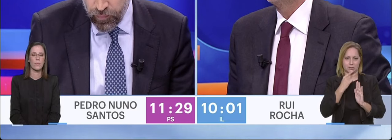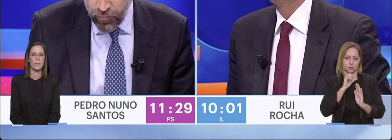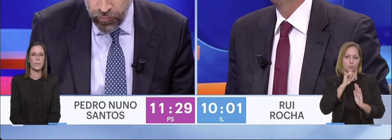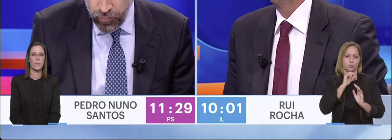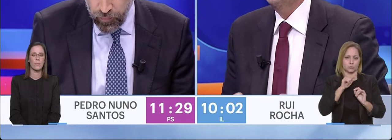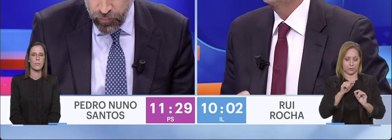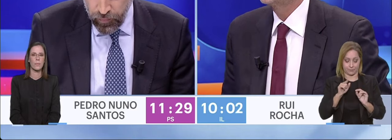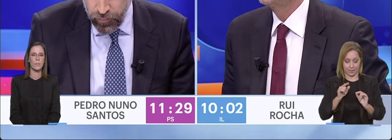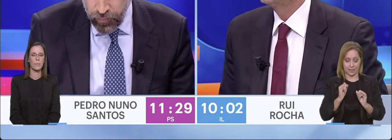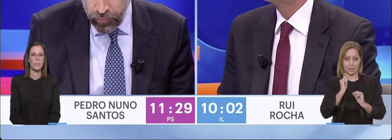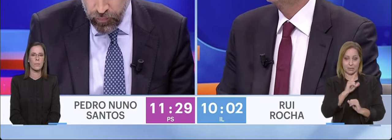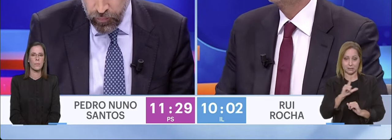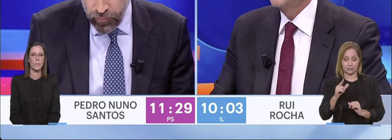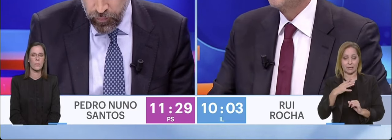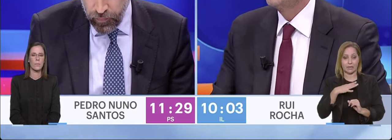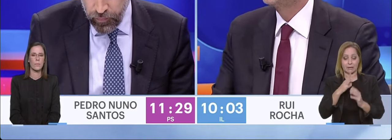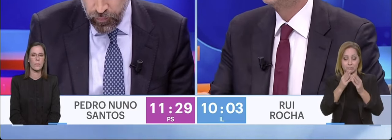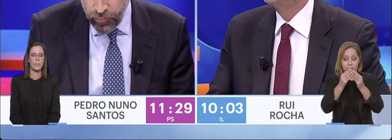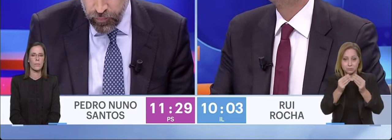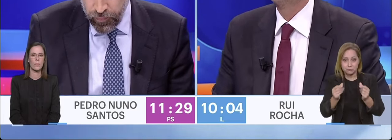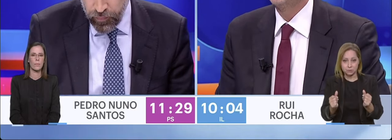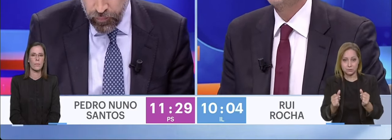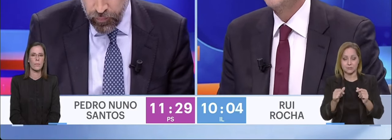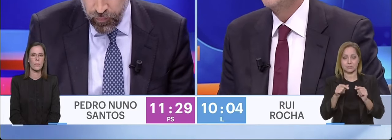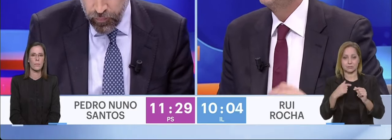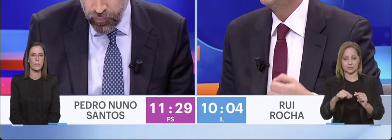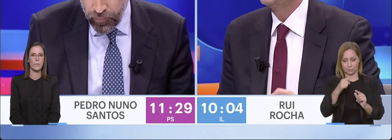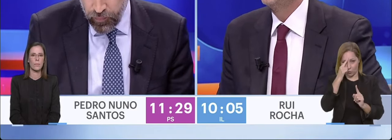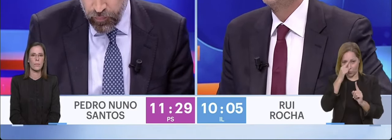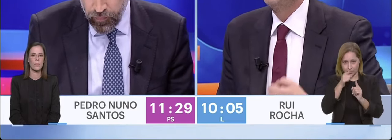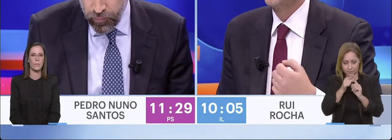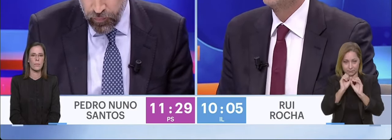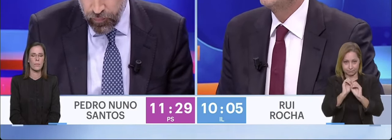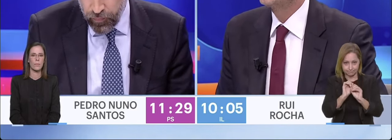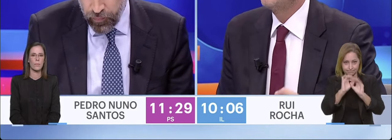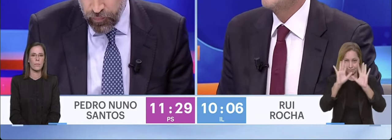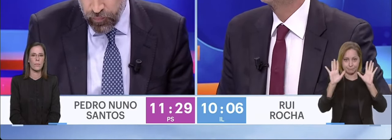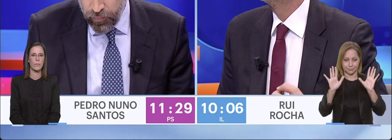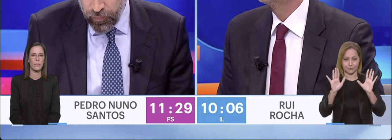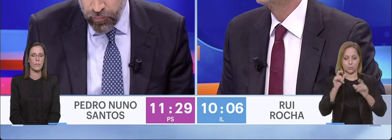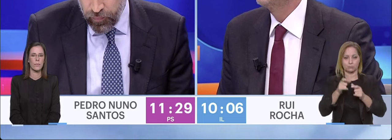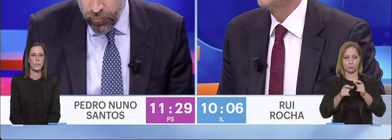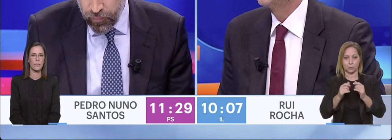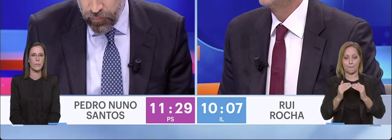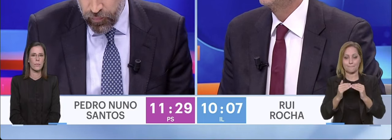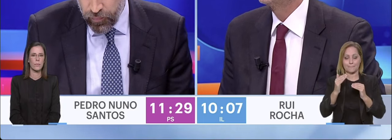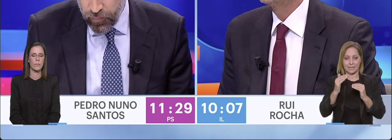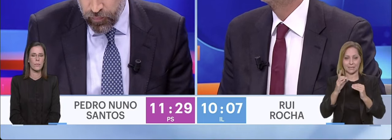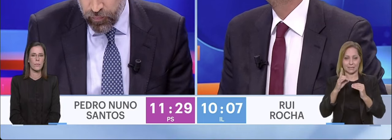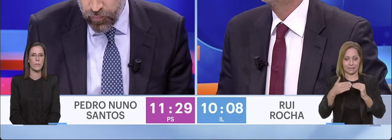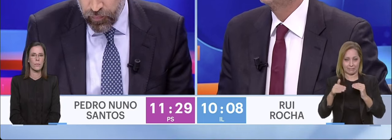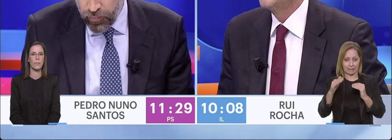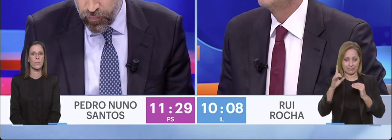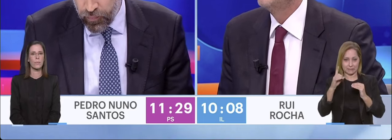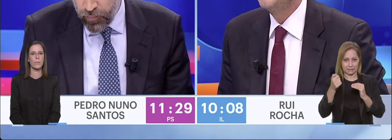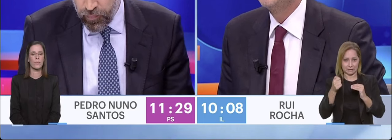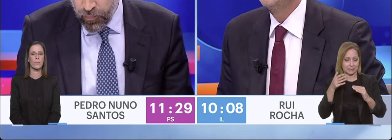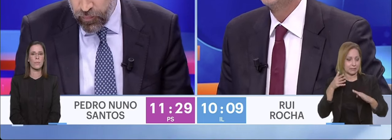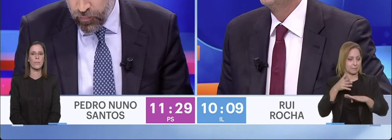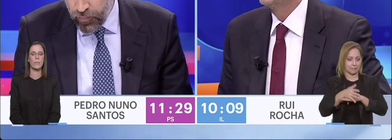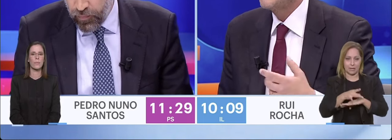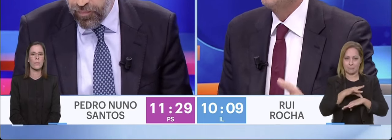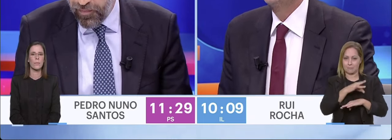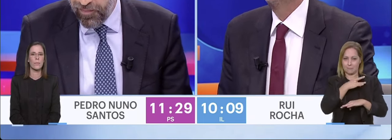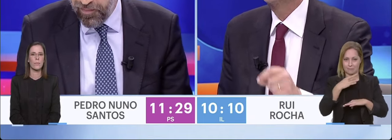iniciativa Liberal o que quer é que haja soluções Olha nós temos um objetivo muito claro que é portugueses com mais de 65 anos terem acesso imediato a médico de